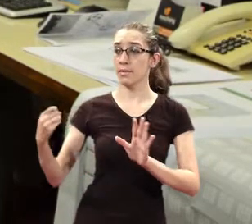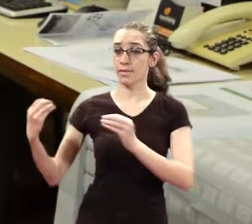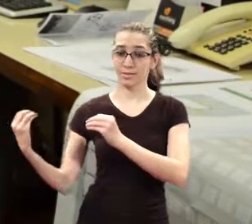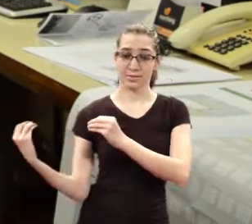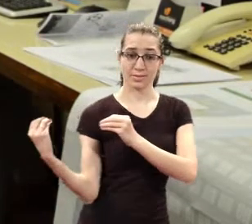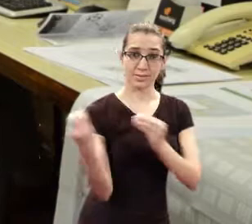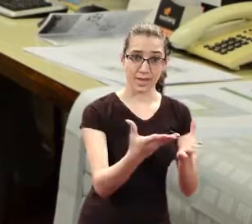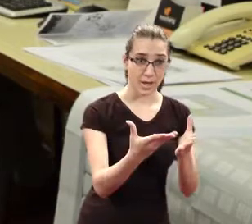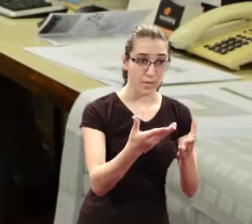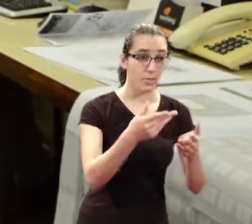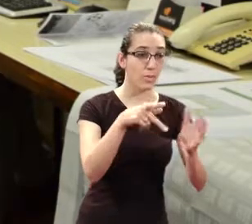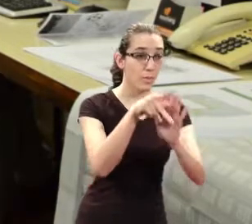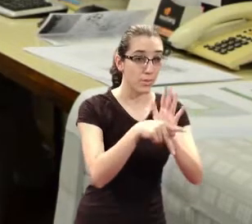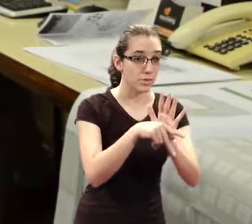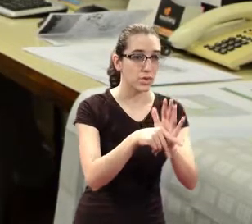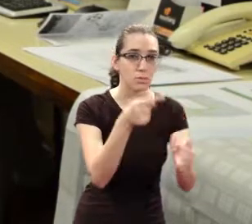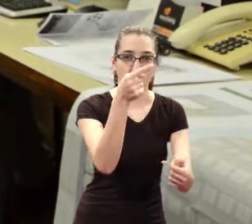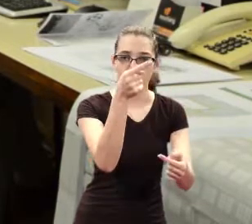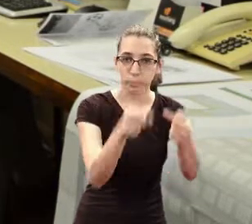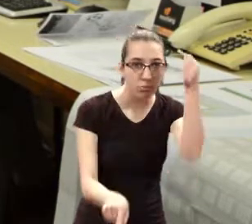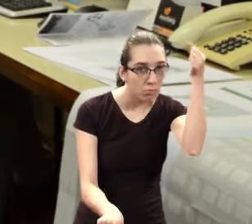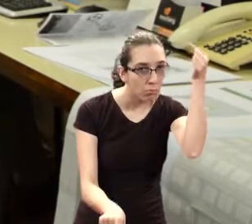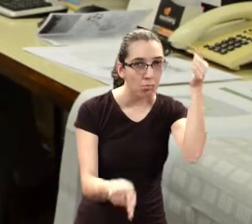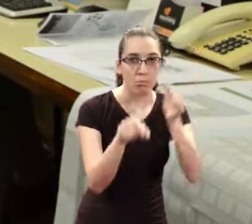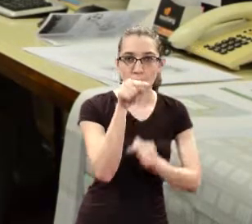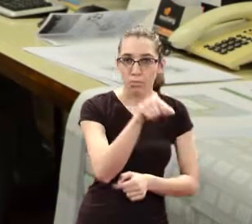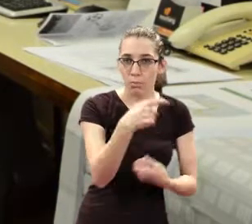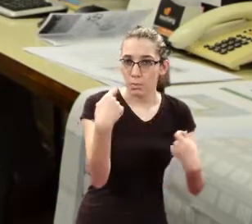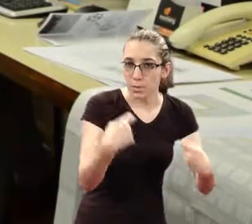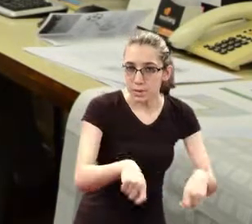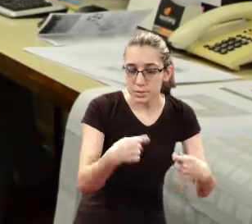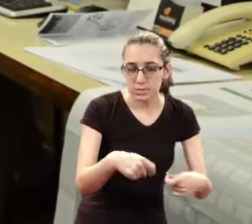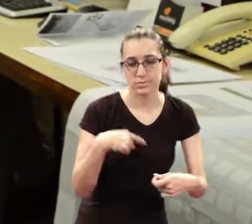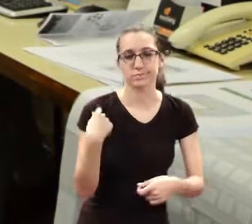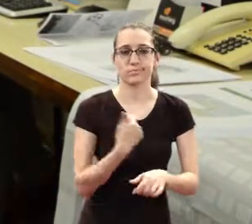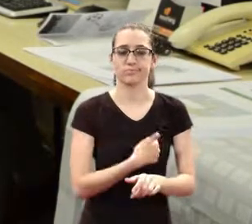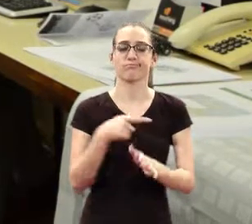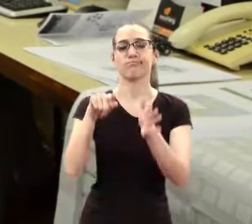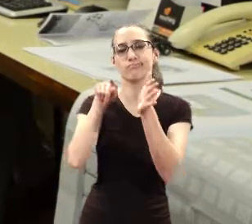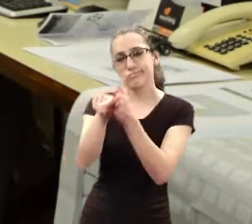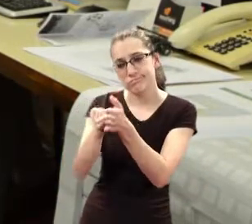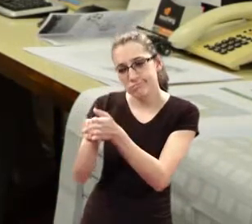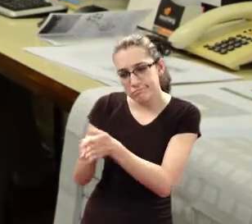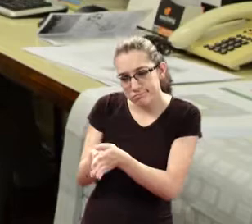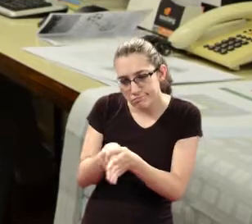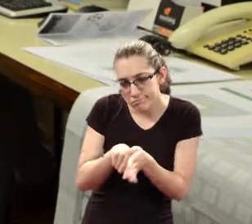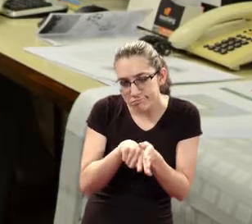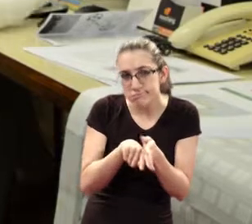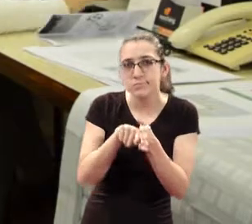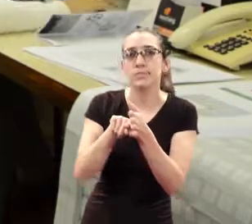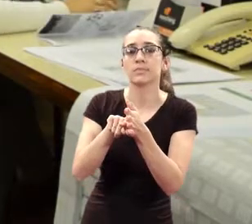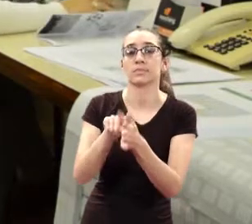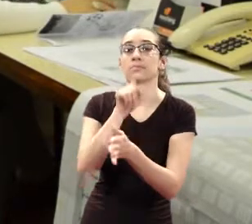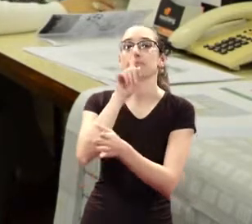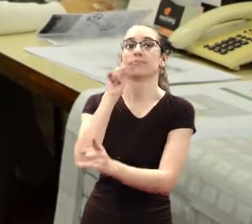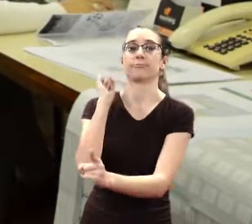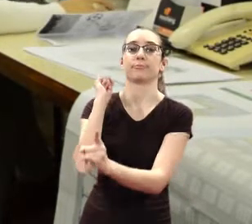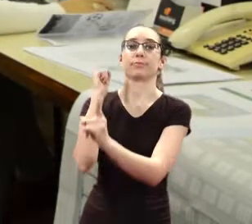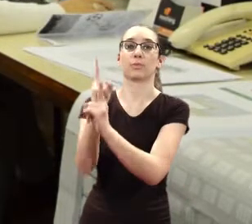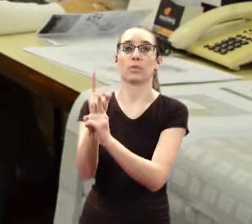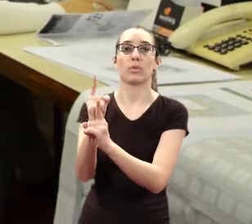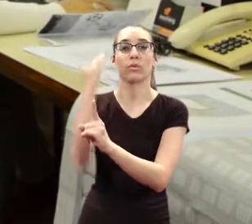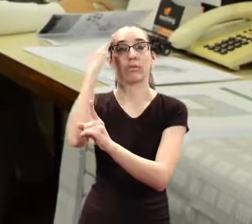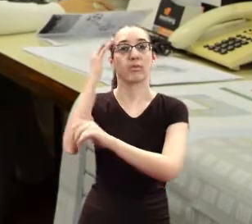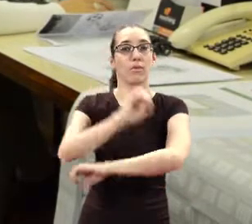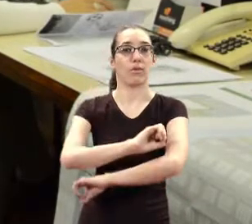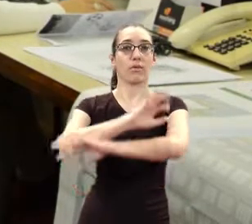foi oferecido para eles não estava de acordo com as necessidades deles. Então, a gente fez todo um levantamento, uma pesquisa, e acabou